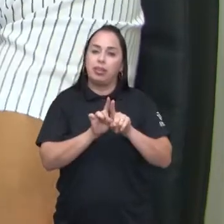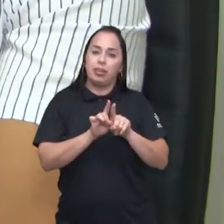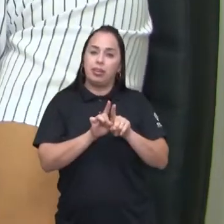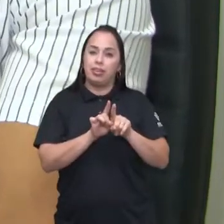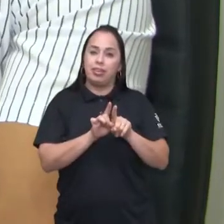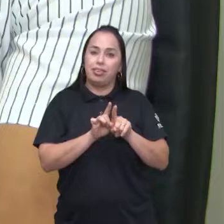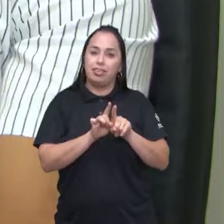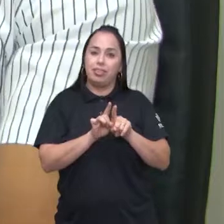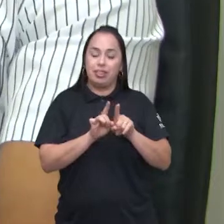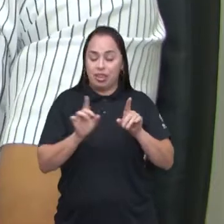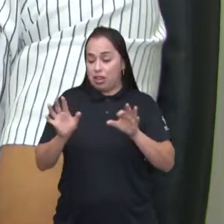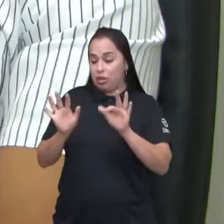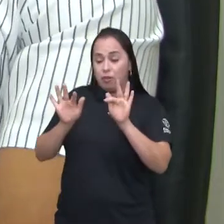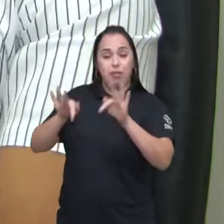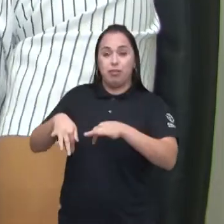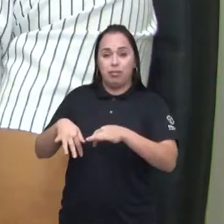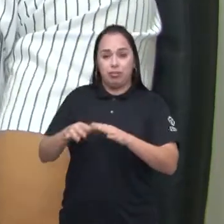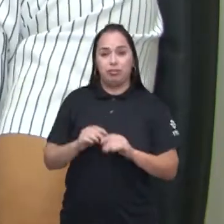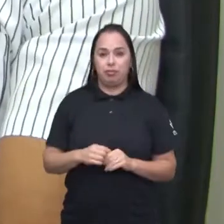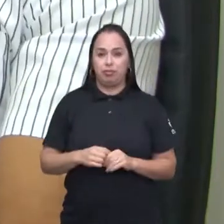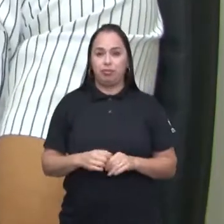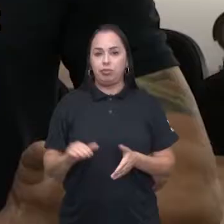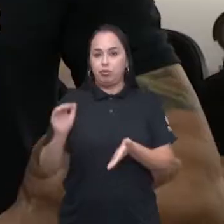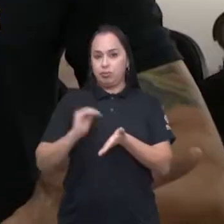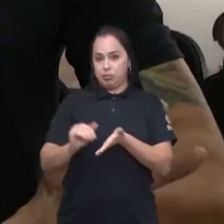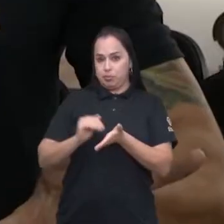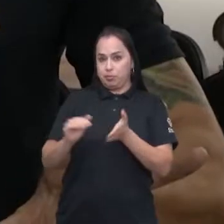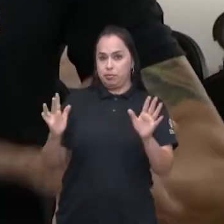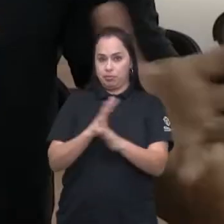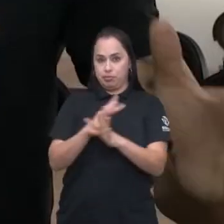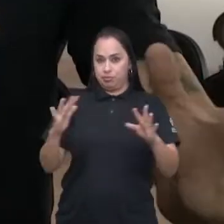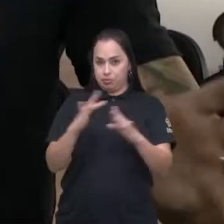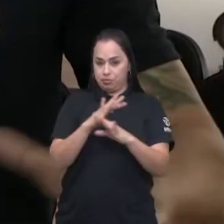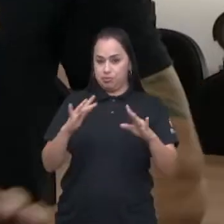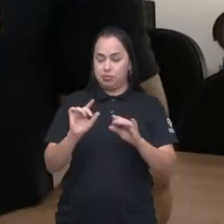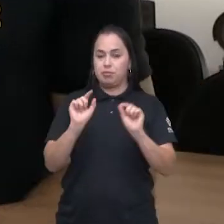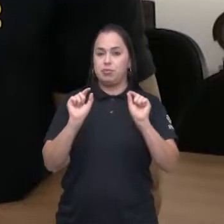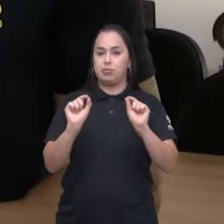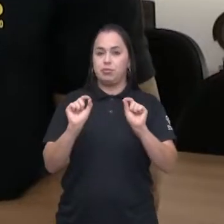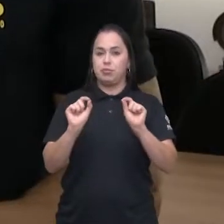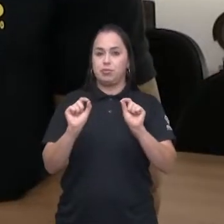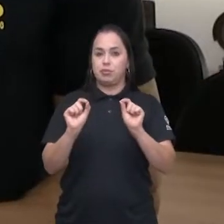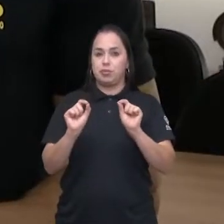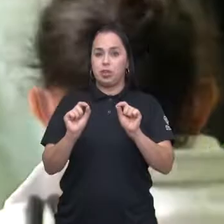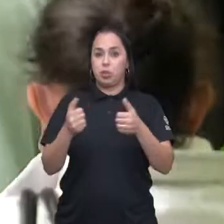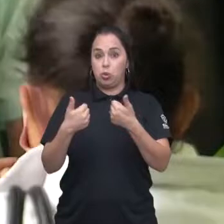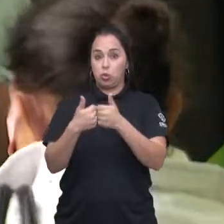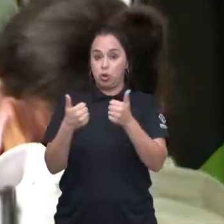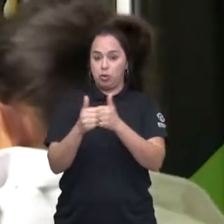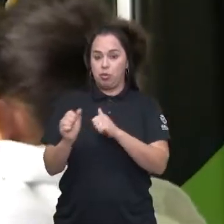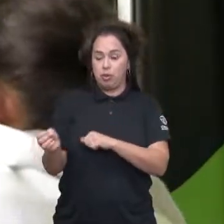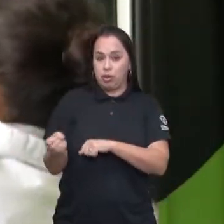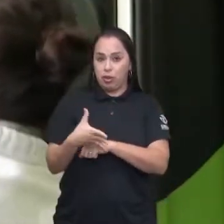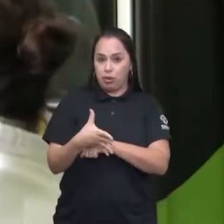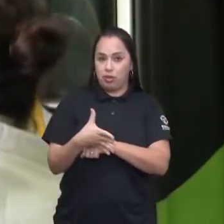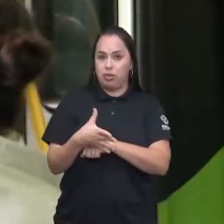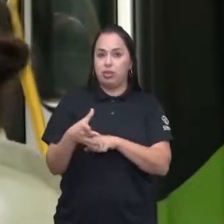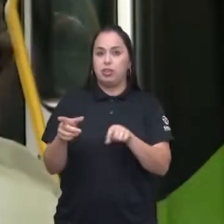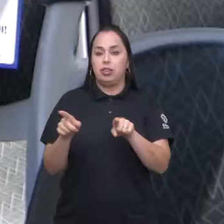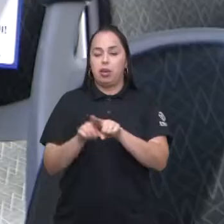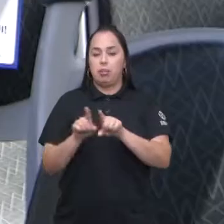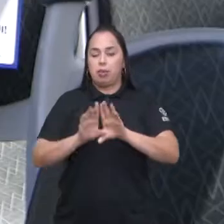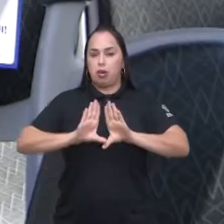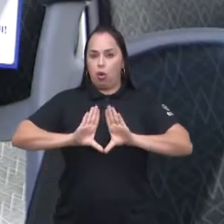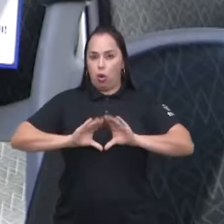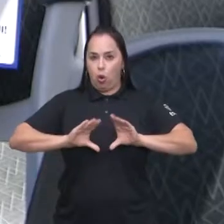possa o quanto antes né ter é isso concluído a previsão da secretaria de mobilidade urbana é que com a nova frota